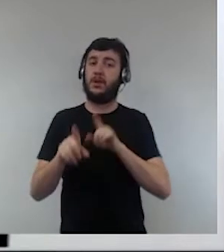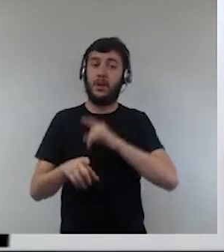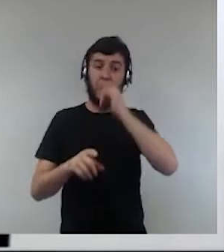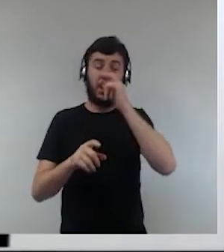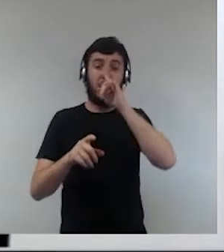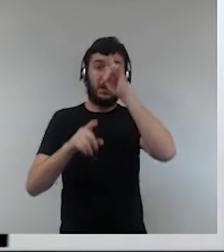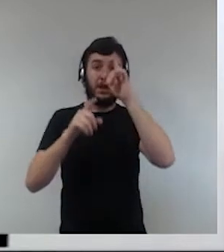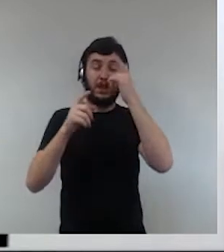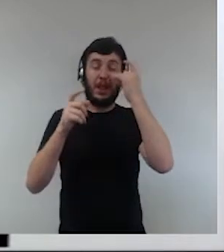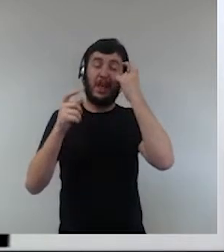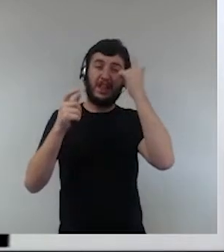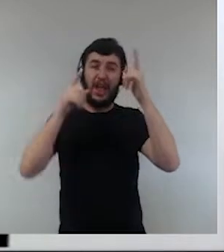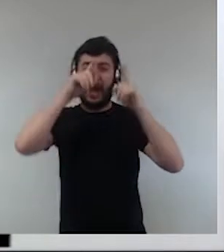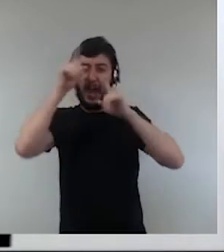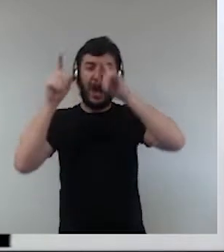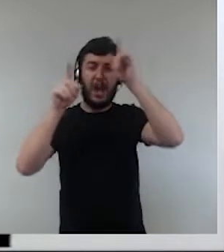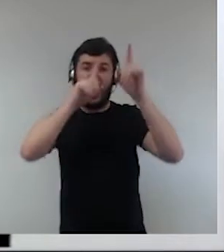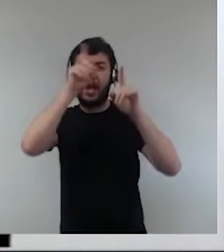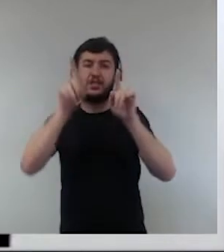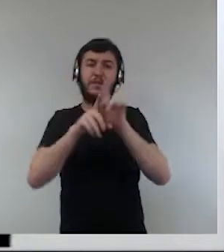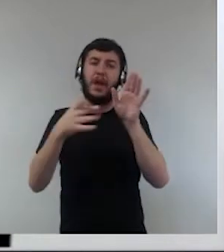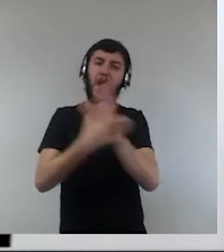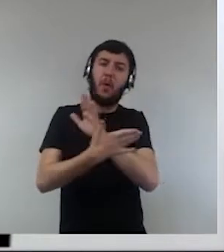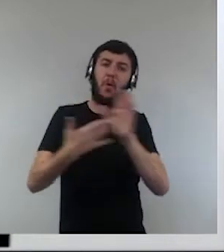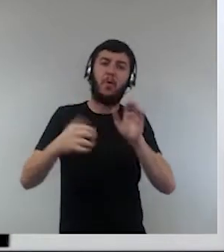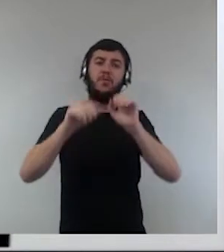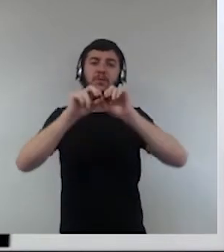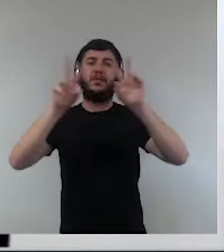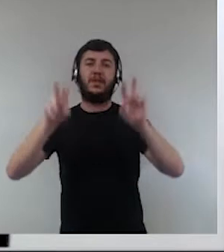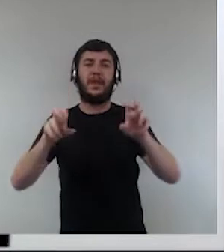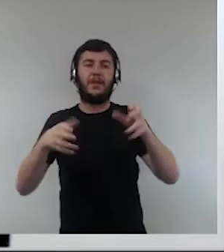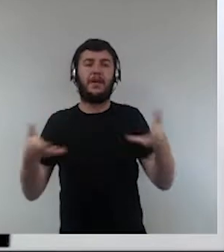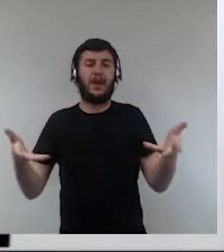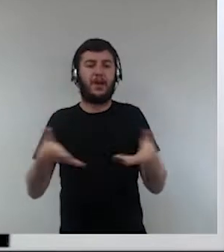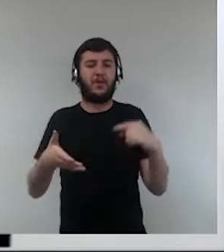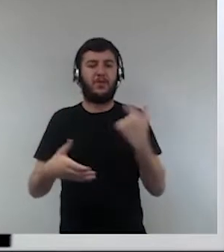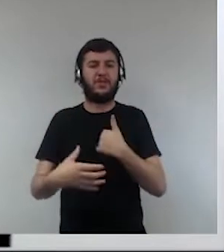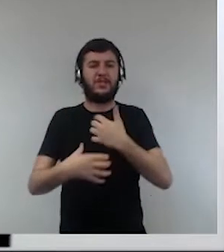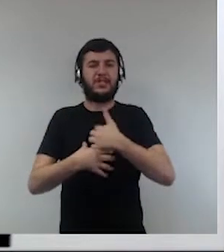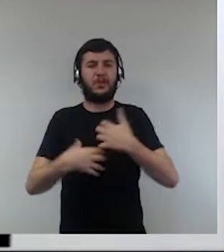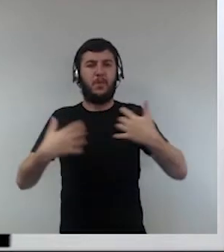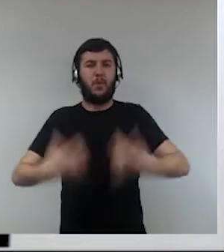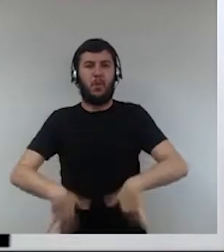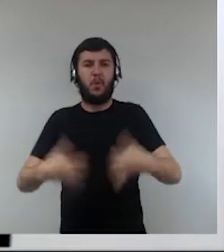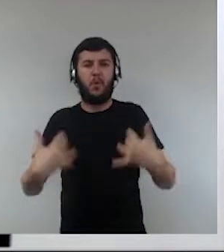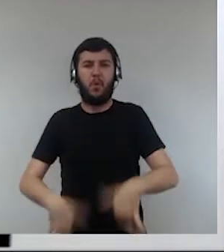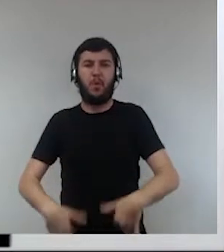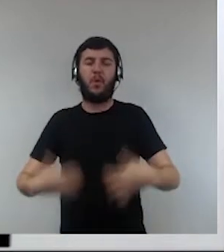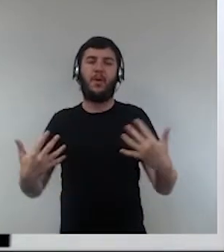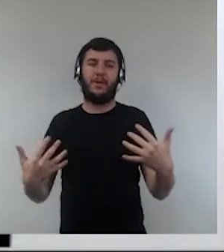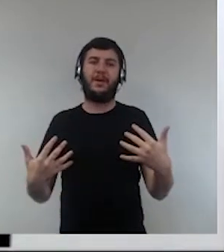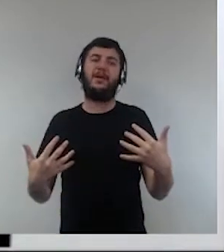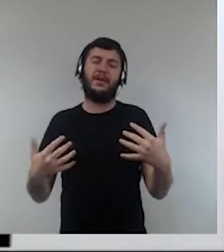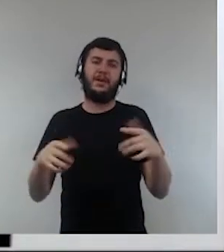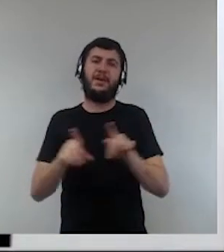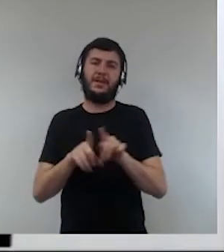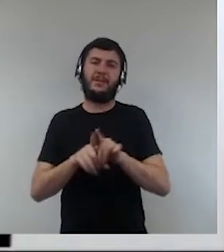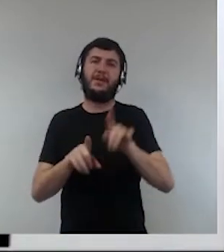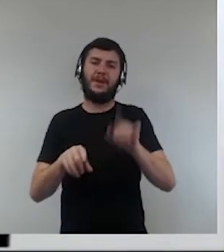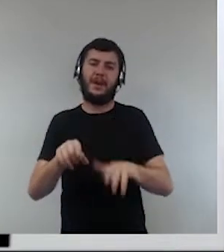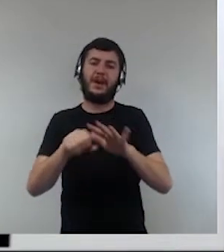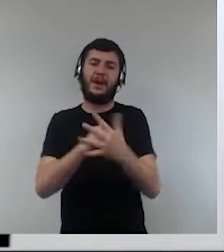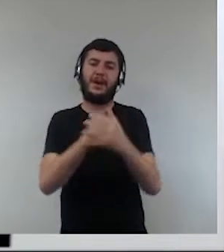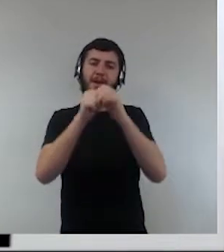esse assunto que considero bastante atual, bastante polêmico e trazido diretamente pela